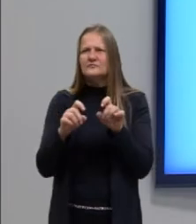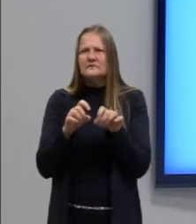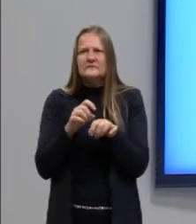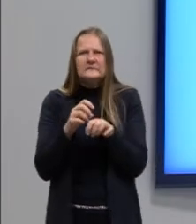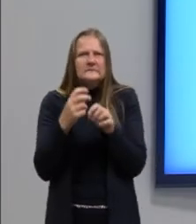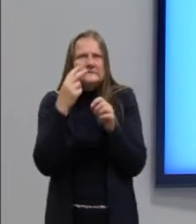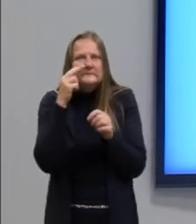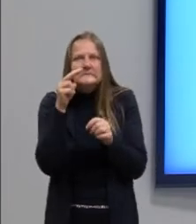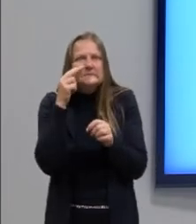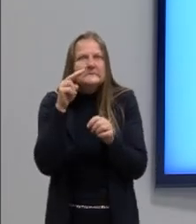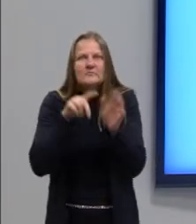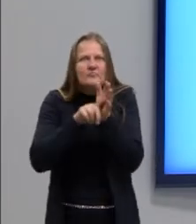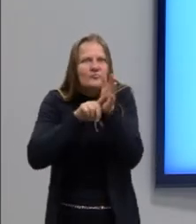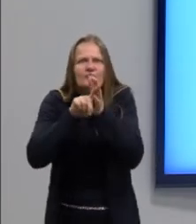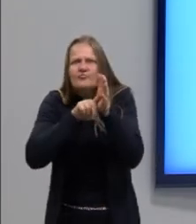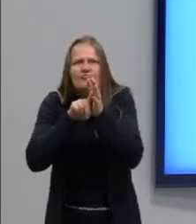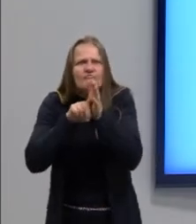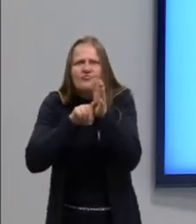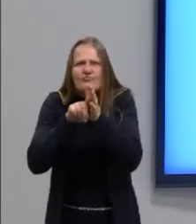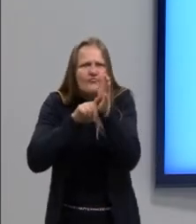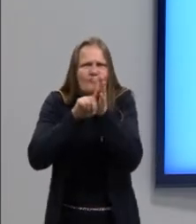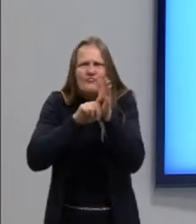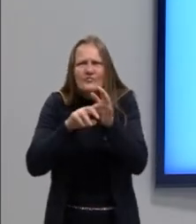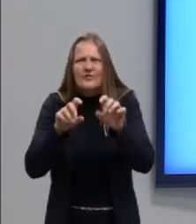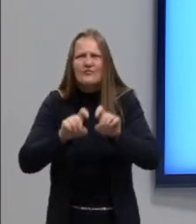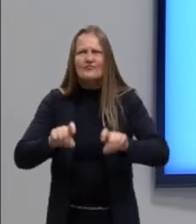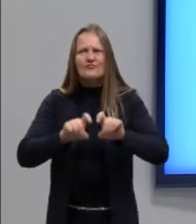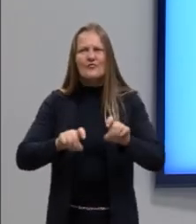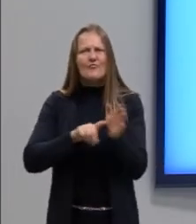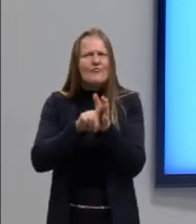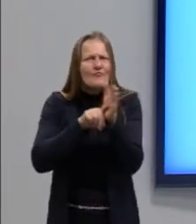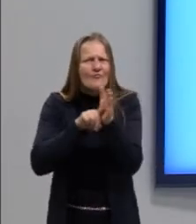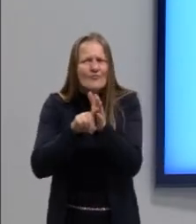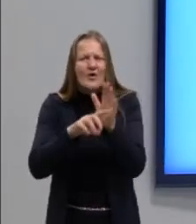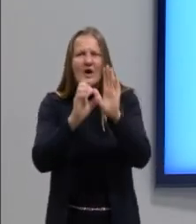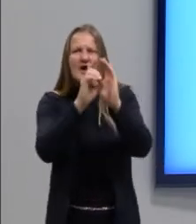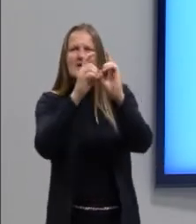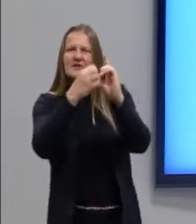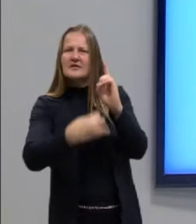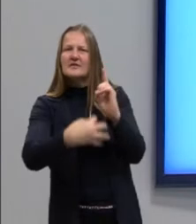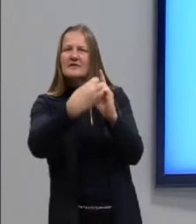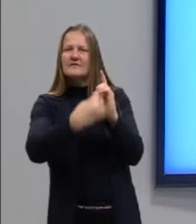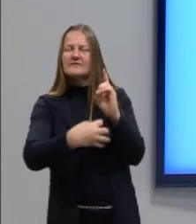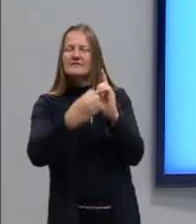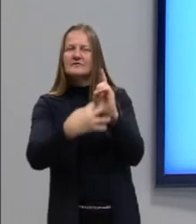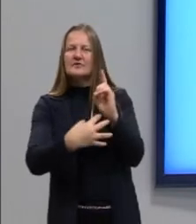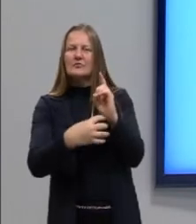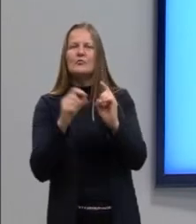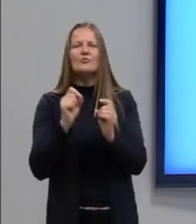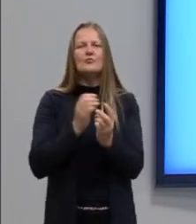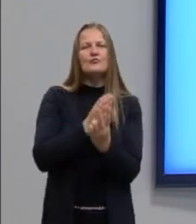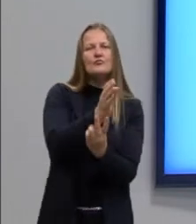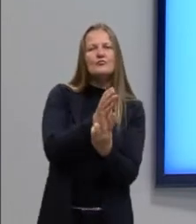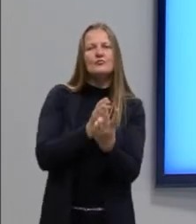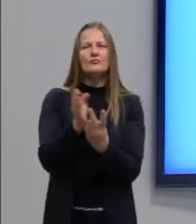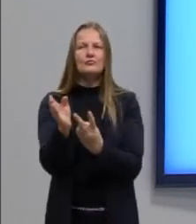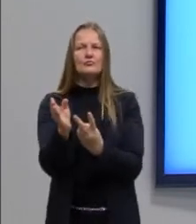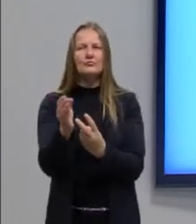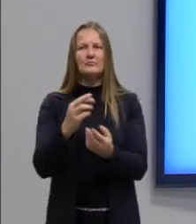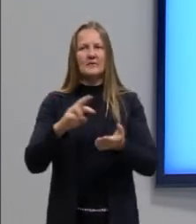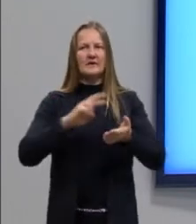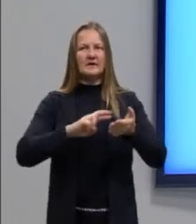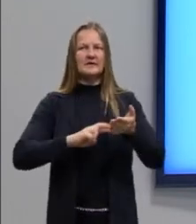determinado ali porque ele está pesquisando definições de redação e narrativa